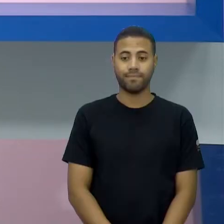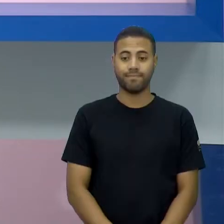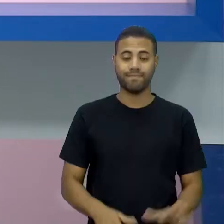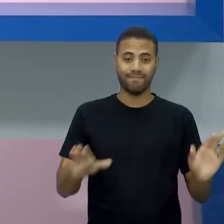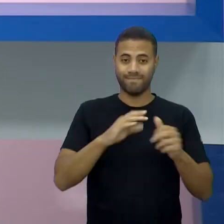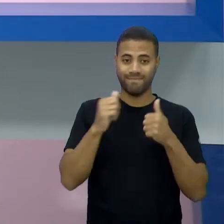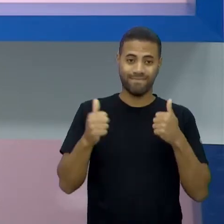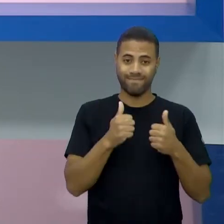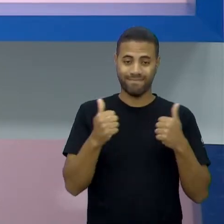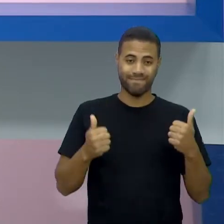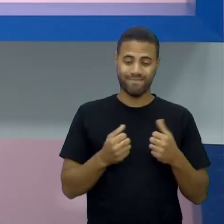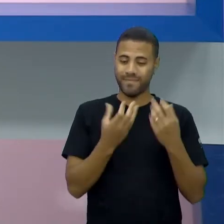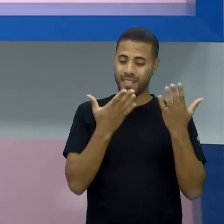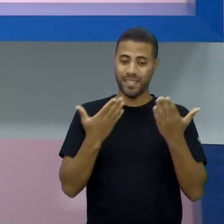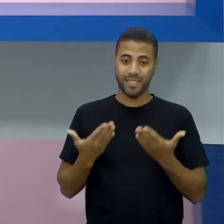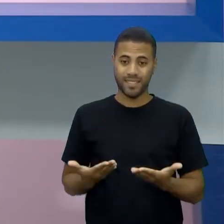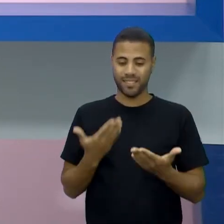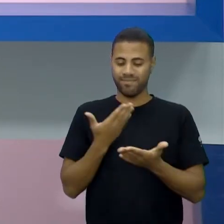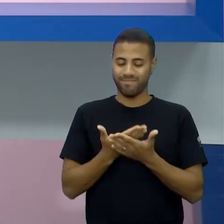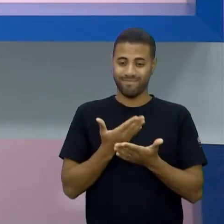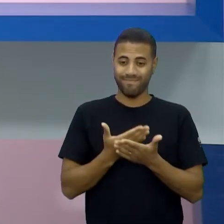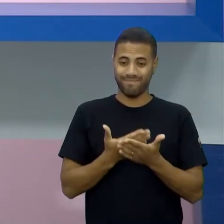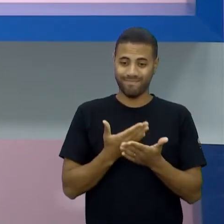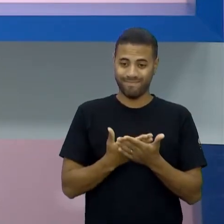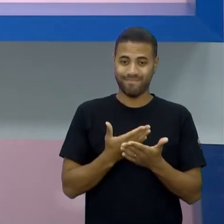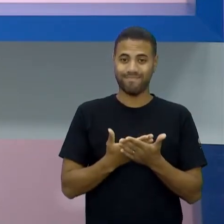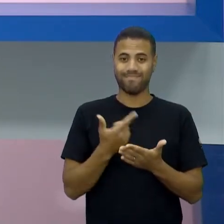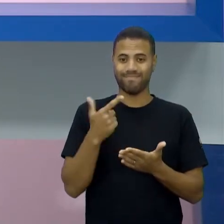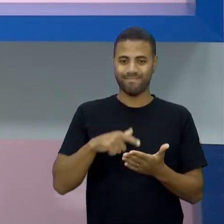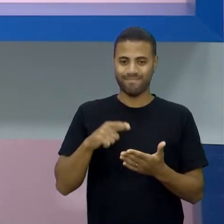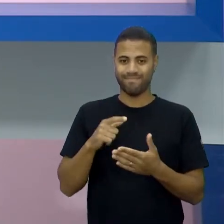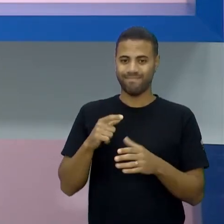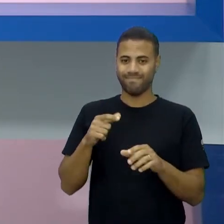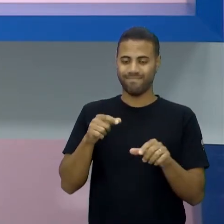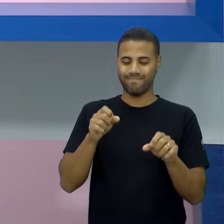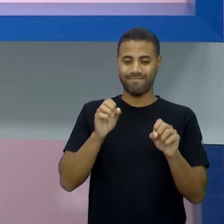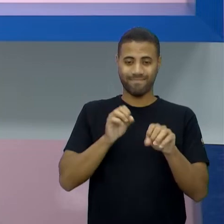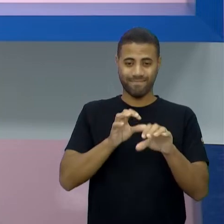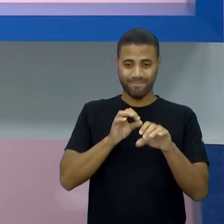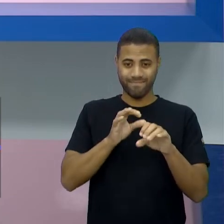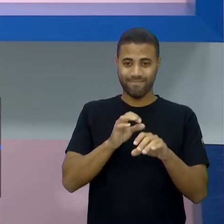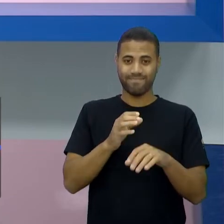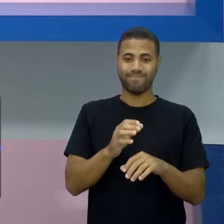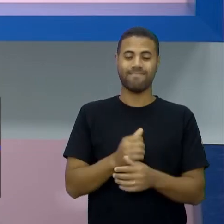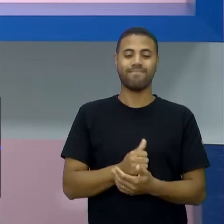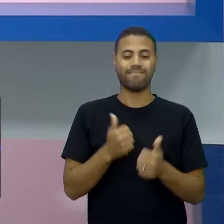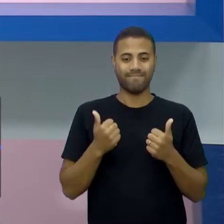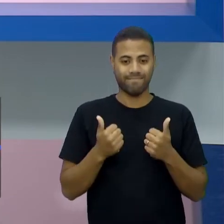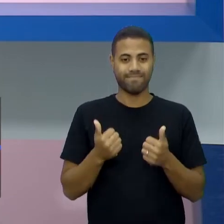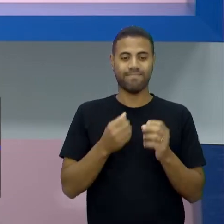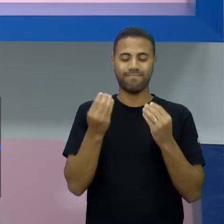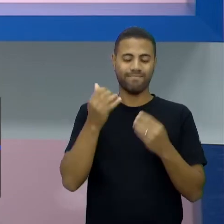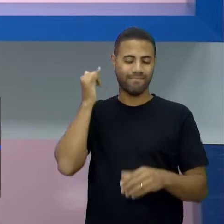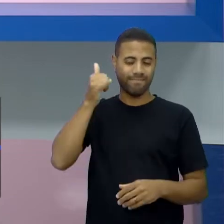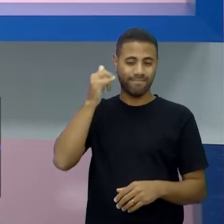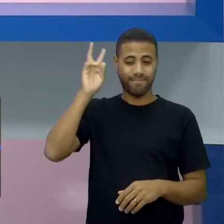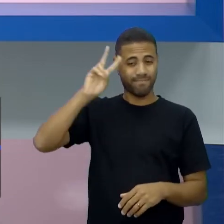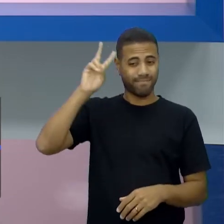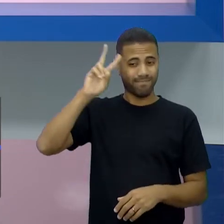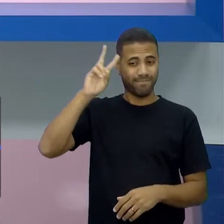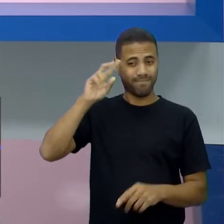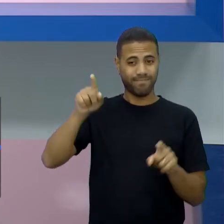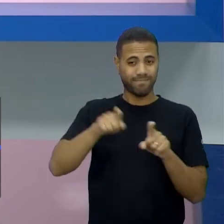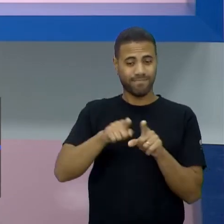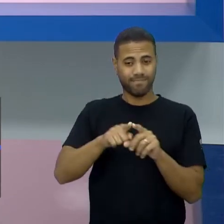Olá, estudantes! Sejam bem-vindos a mais uma aula do aprofundamento do novo ensino médio, as narrativas históricas e a